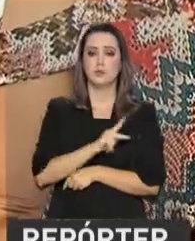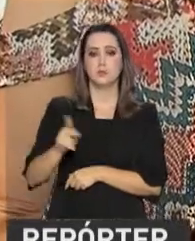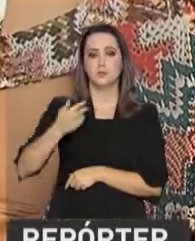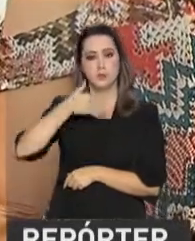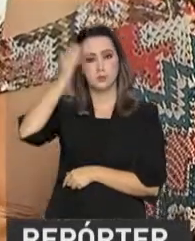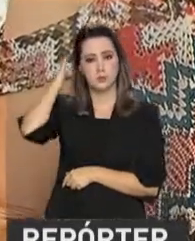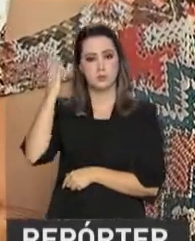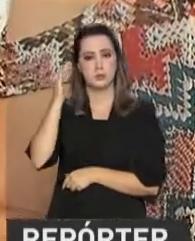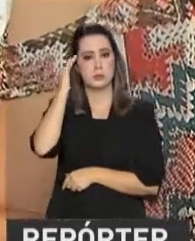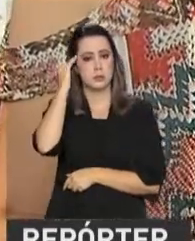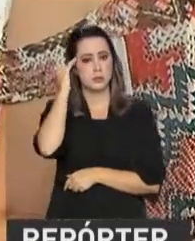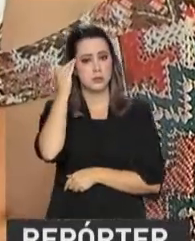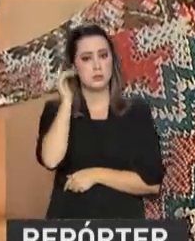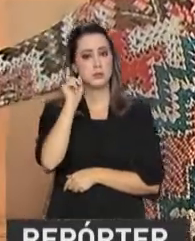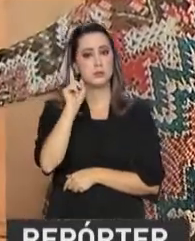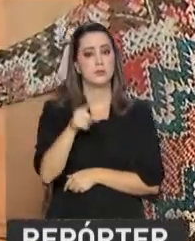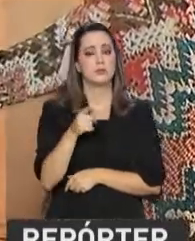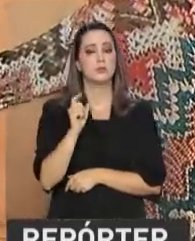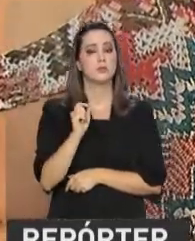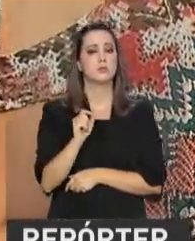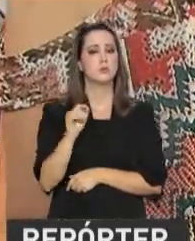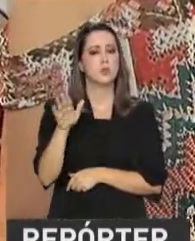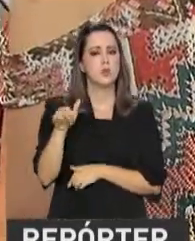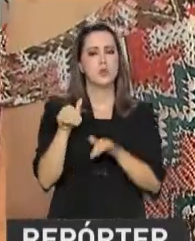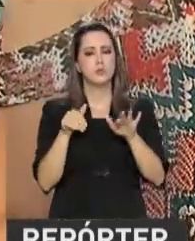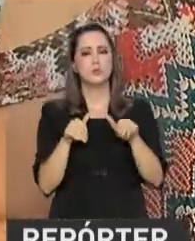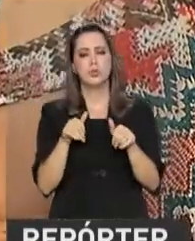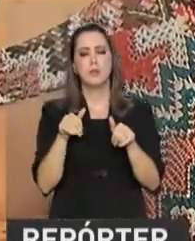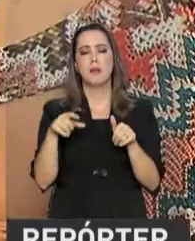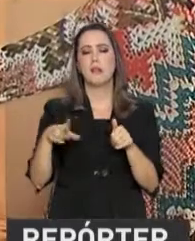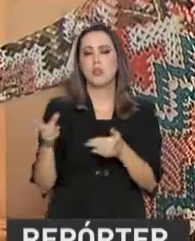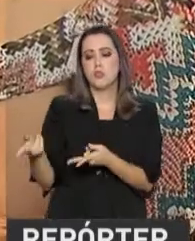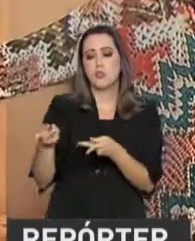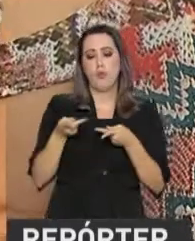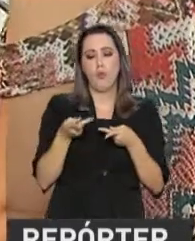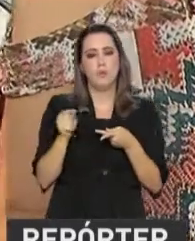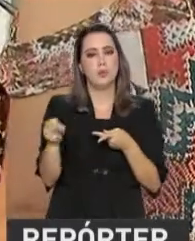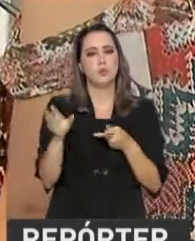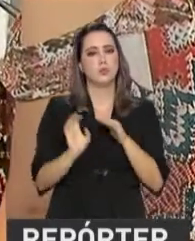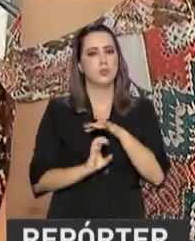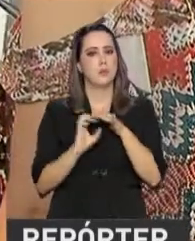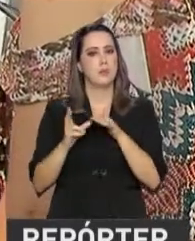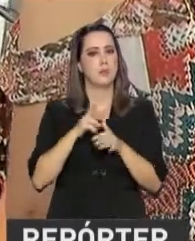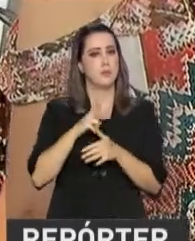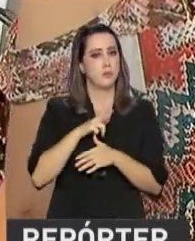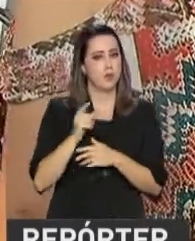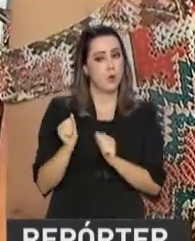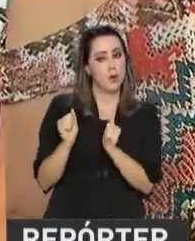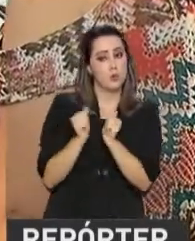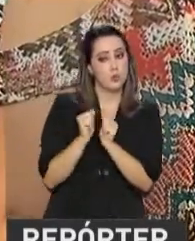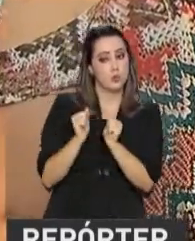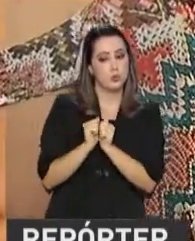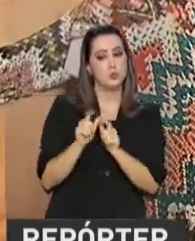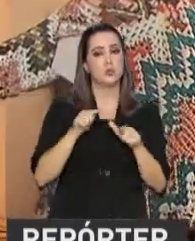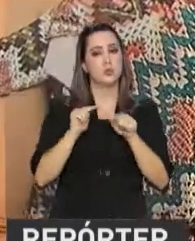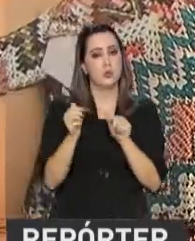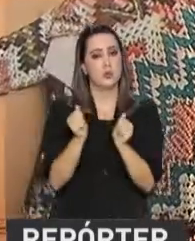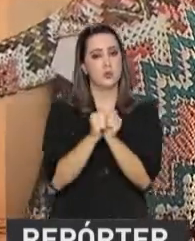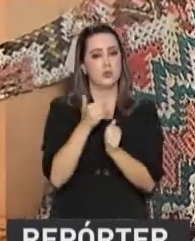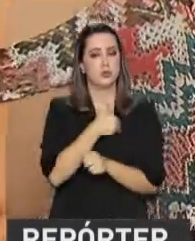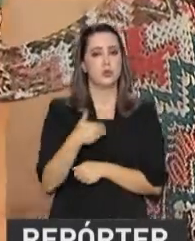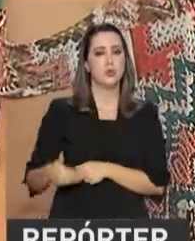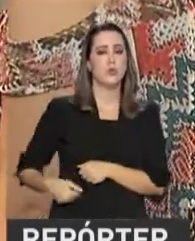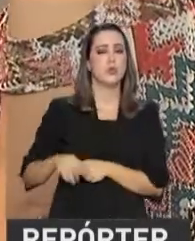Temer entende que a convocação do capital privado para investir significa crescimento, porque